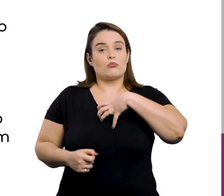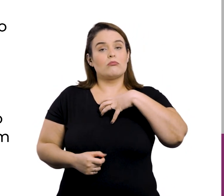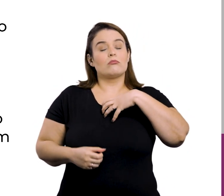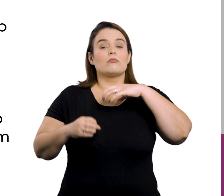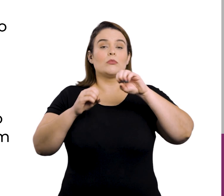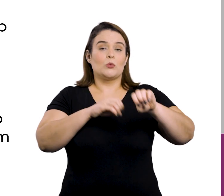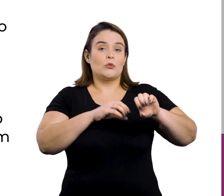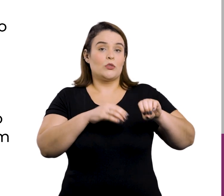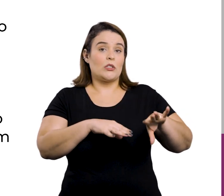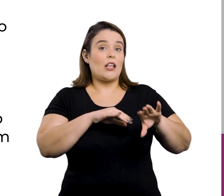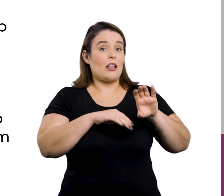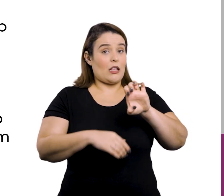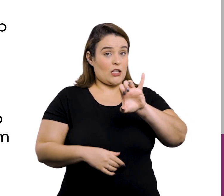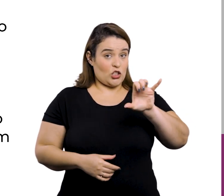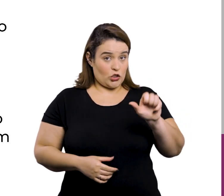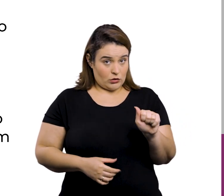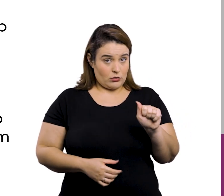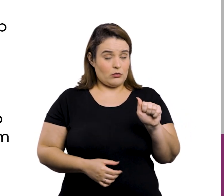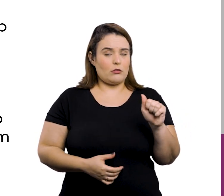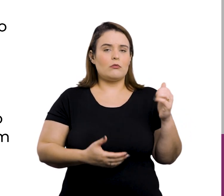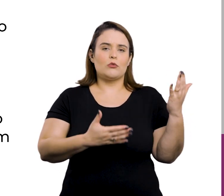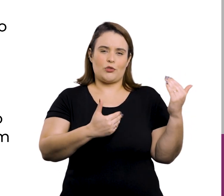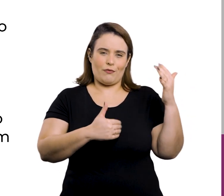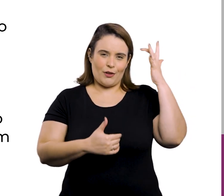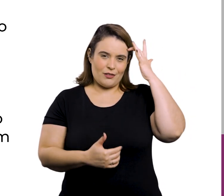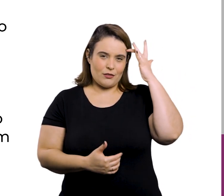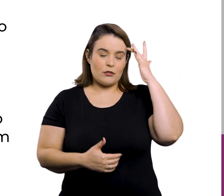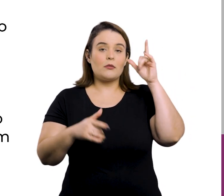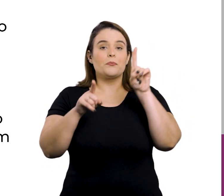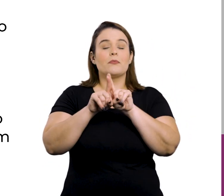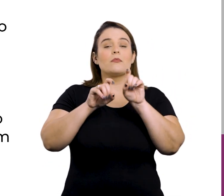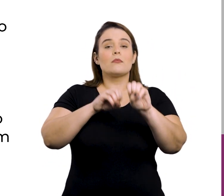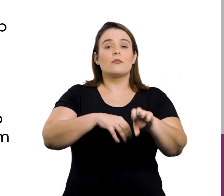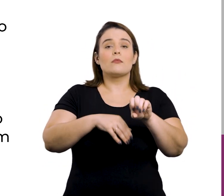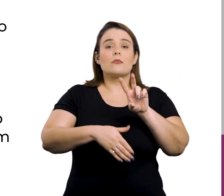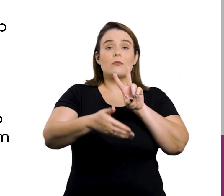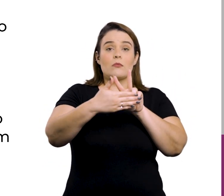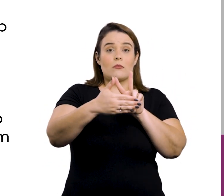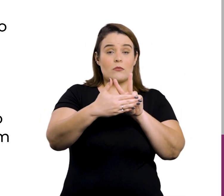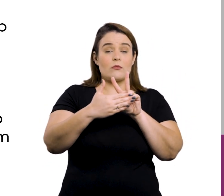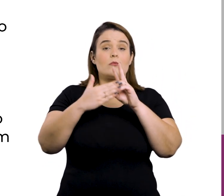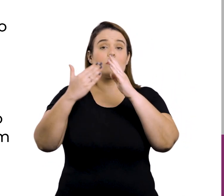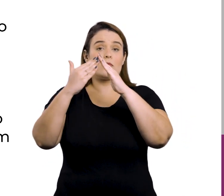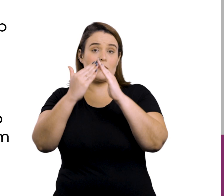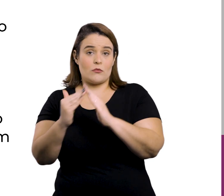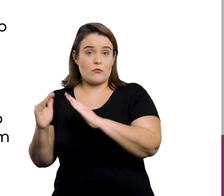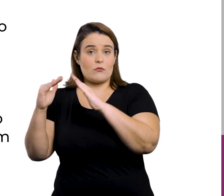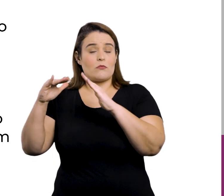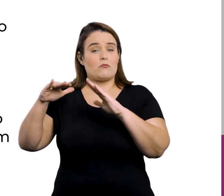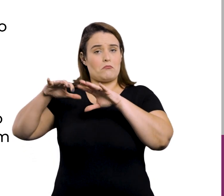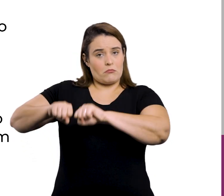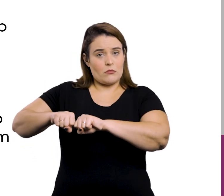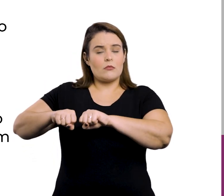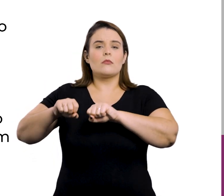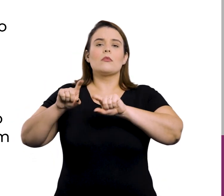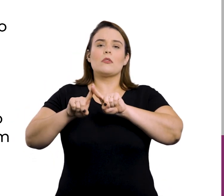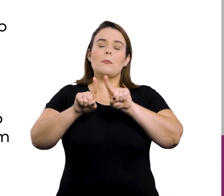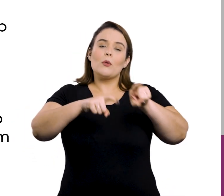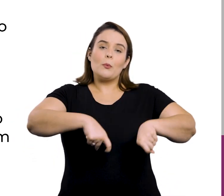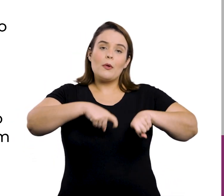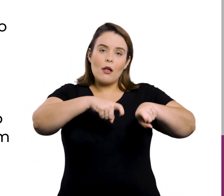das modalidades educação de jovens e adultos, da educação escolar indígena e quilombola e da educação no